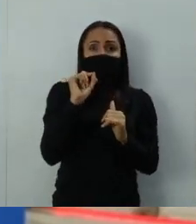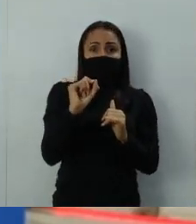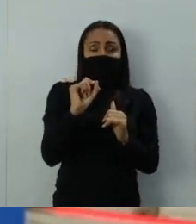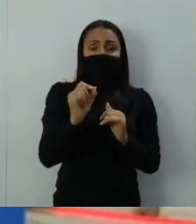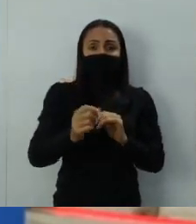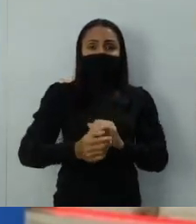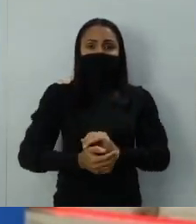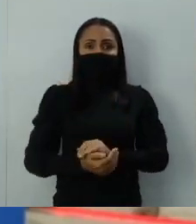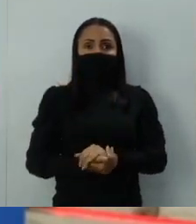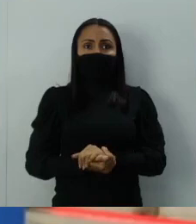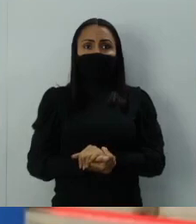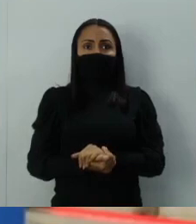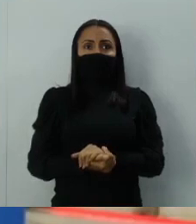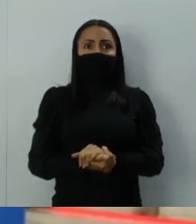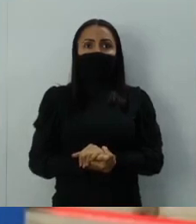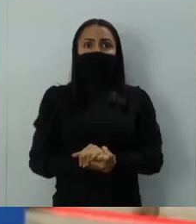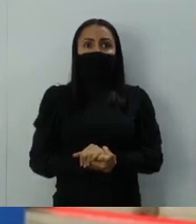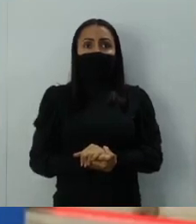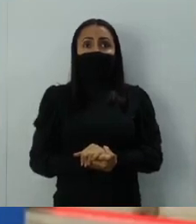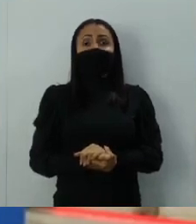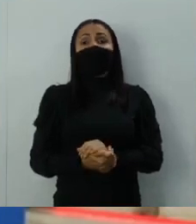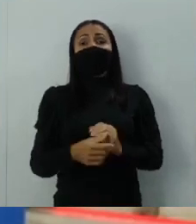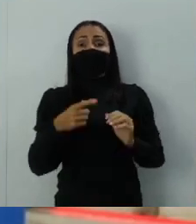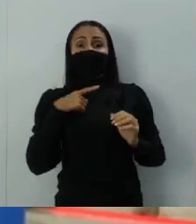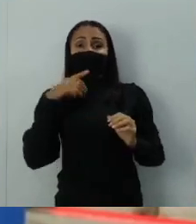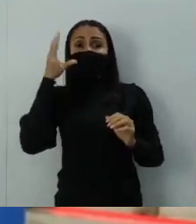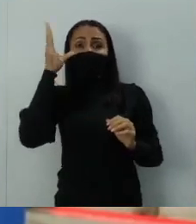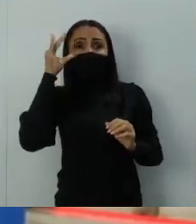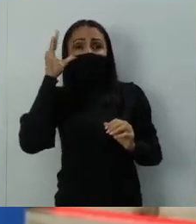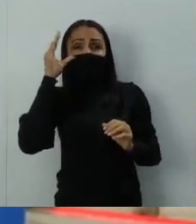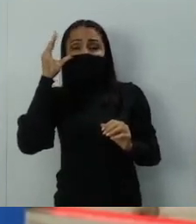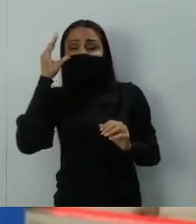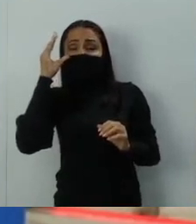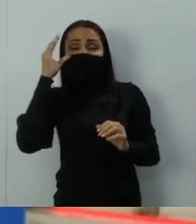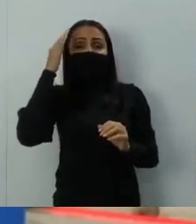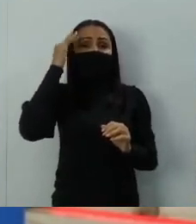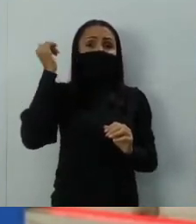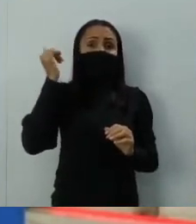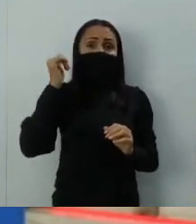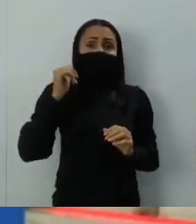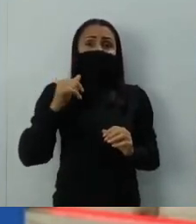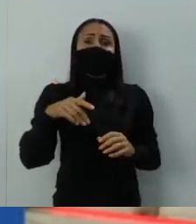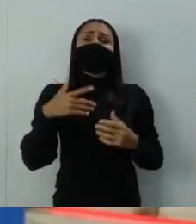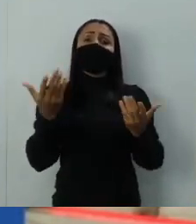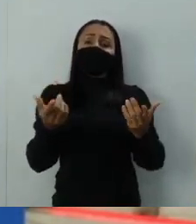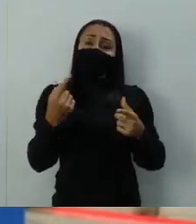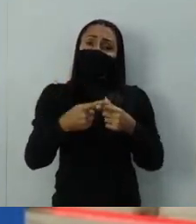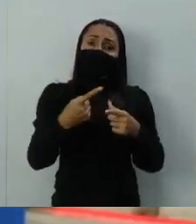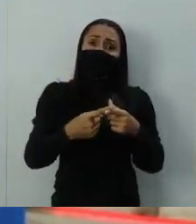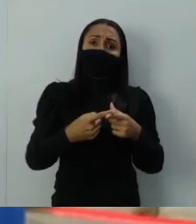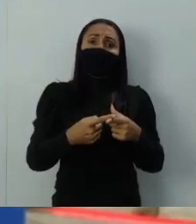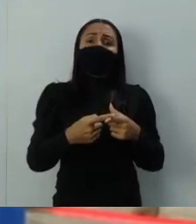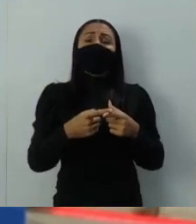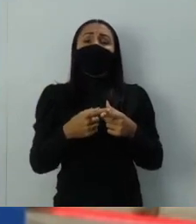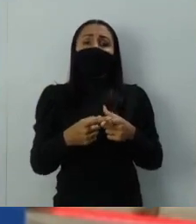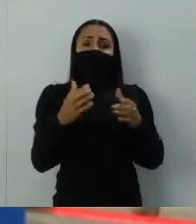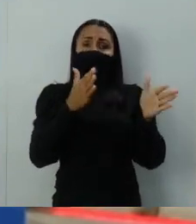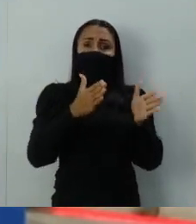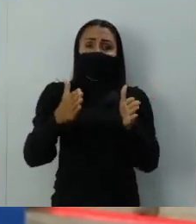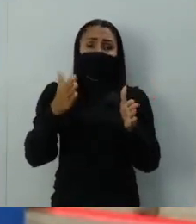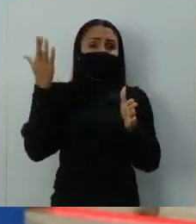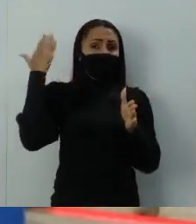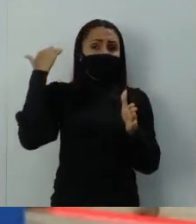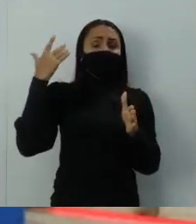tinham curiosidade em saber o que era. Por quê? Porque foi muito utilizada na época em relação aos debates